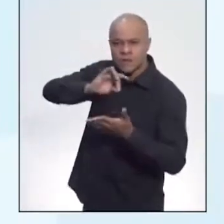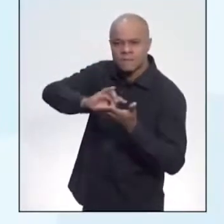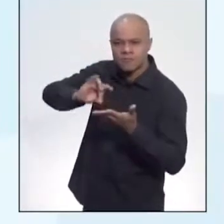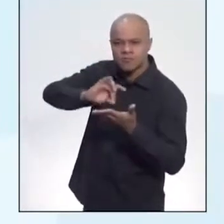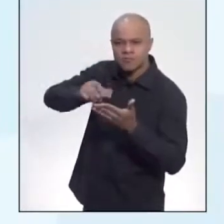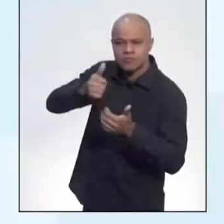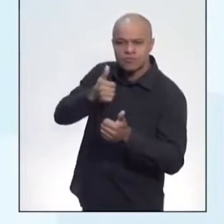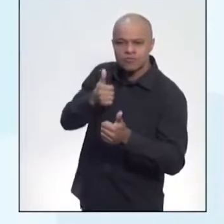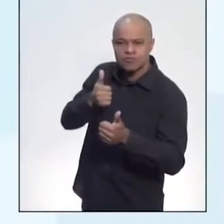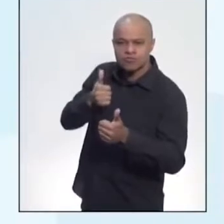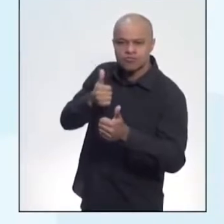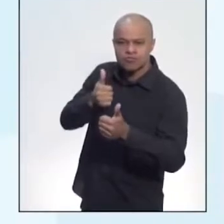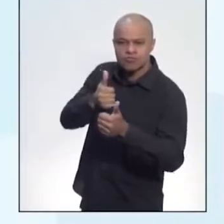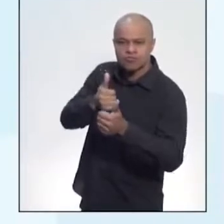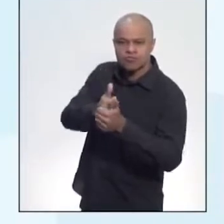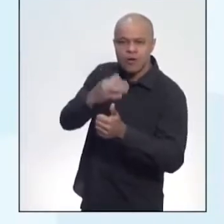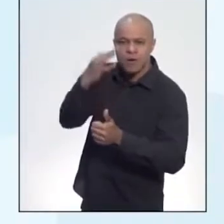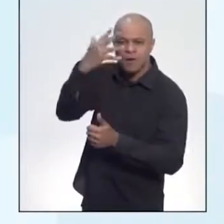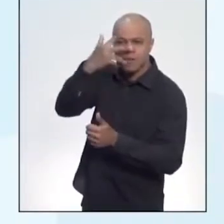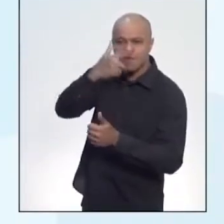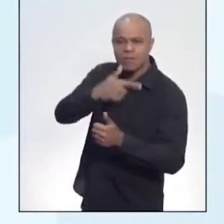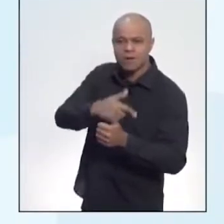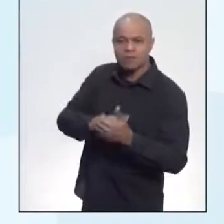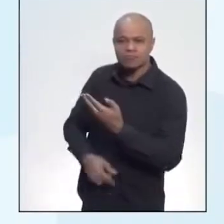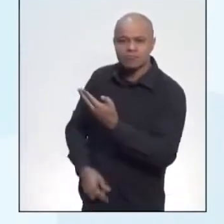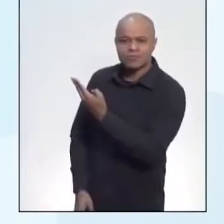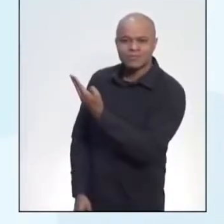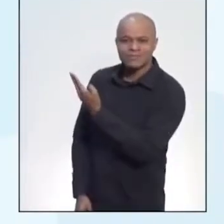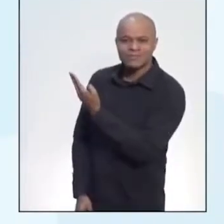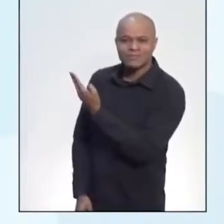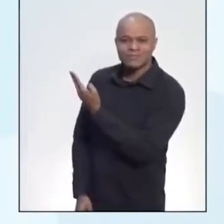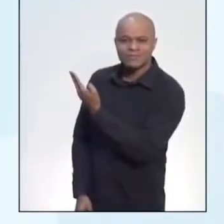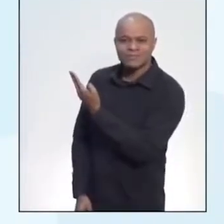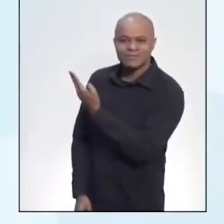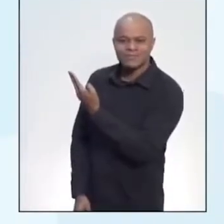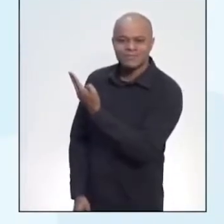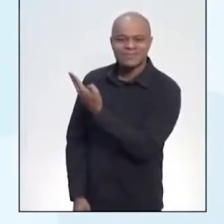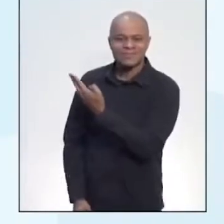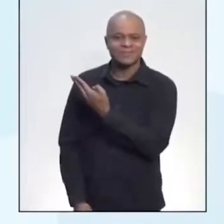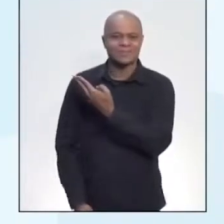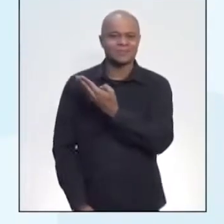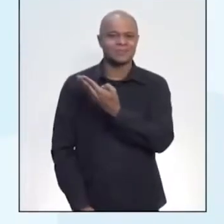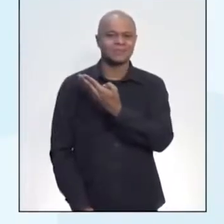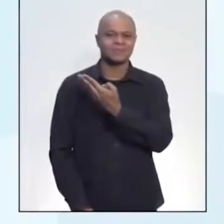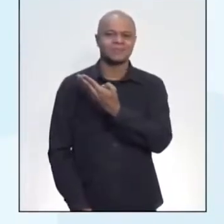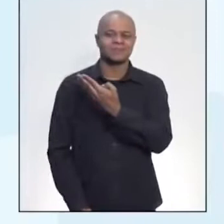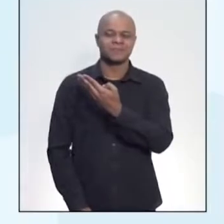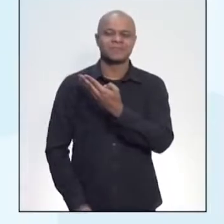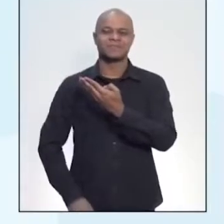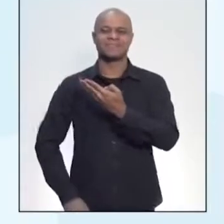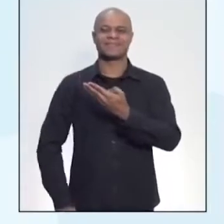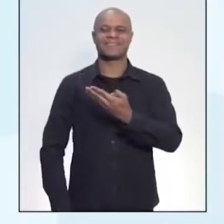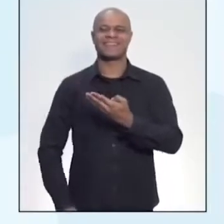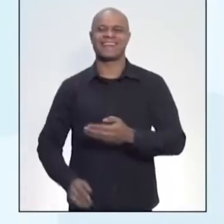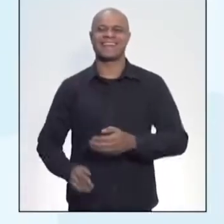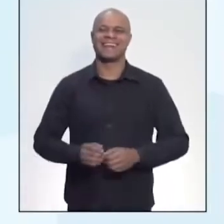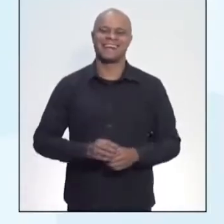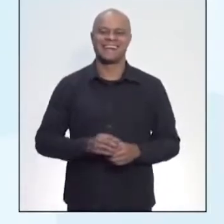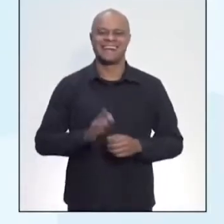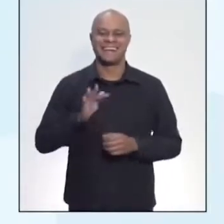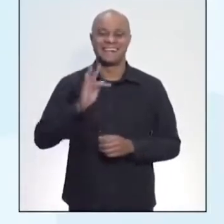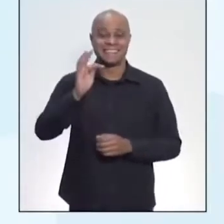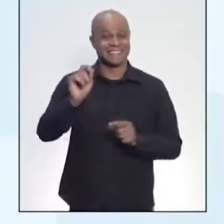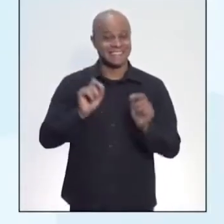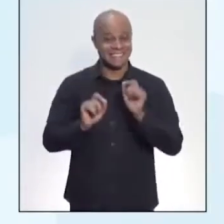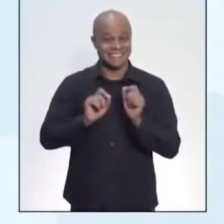belíssima essa imagem não é Professor Carlos muito bonita essa imagem um dia nós ainda vamos lá verdade